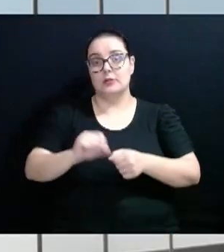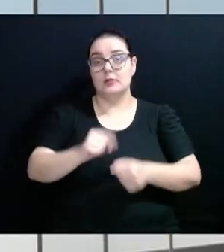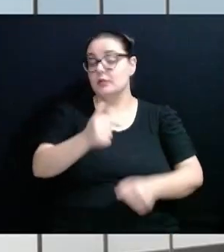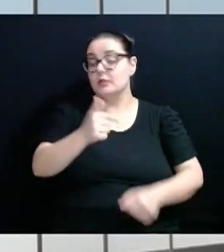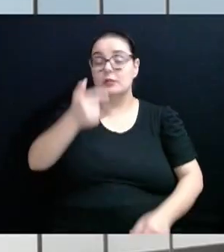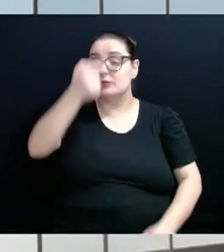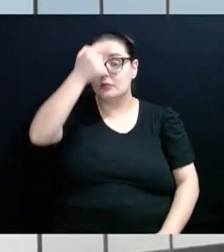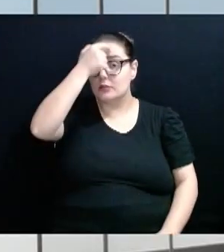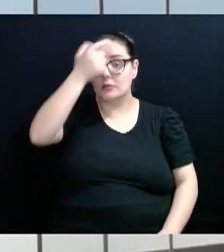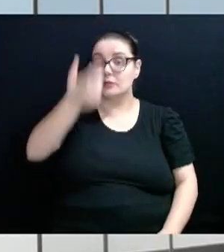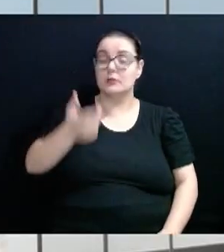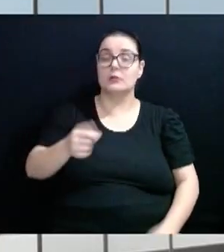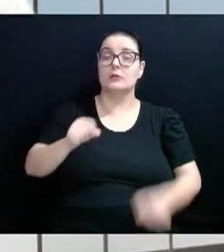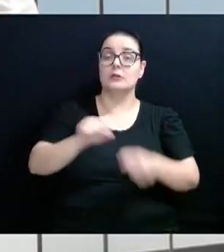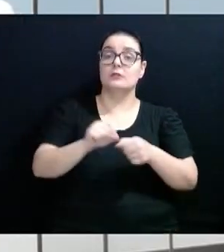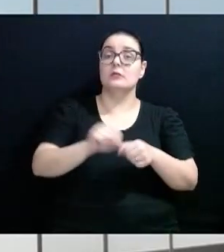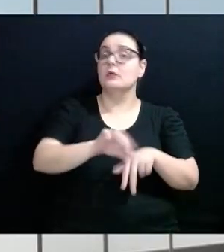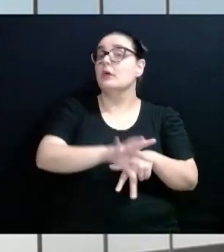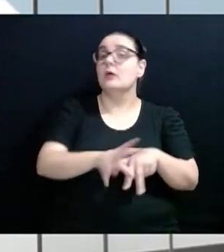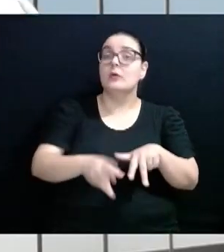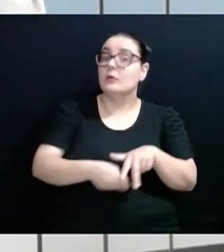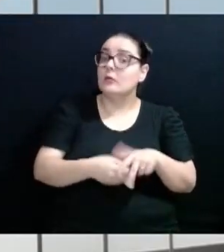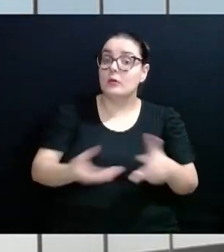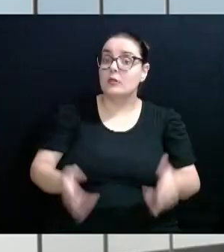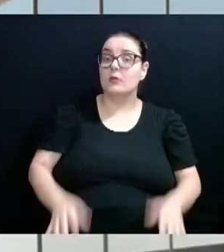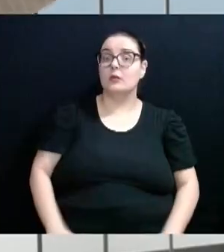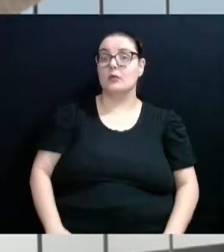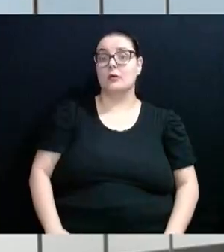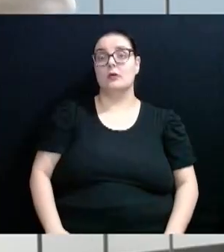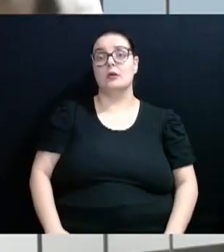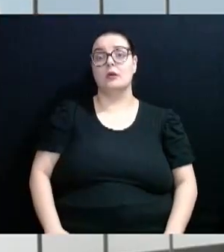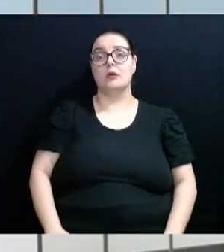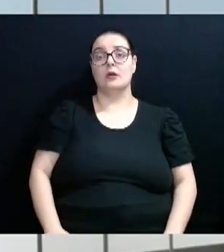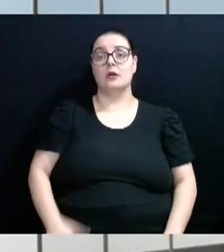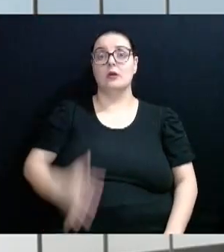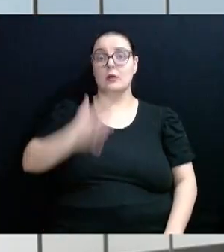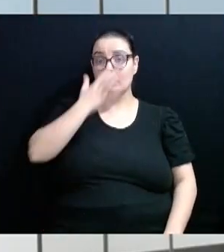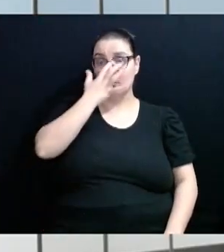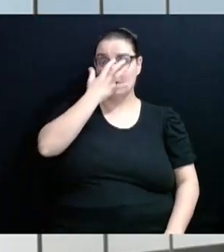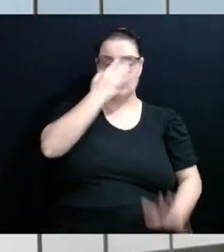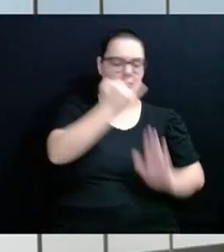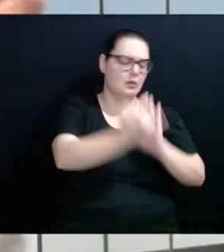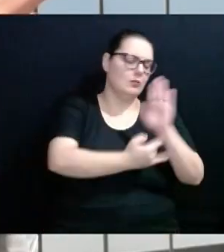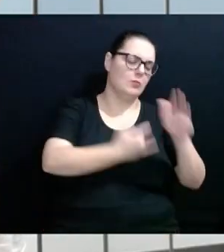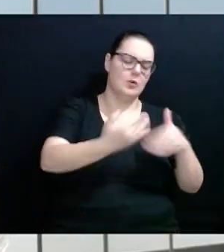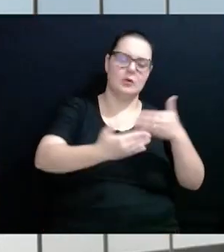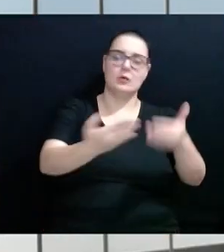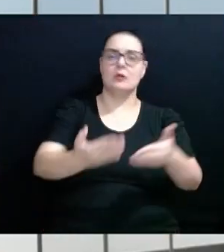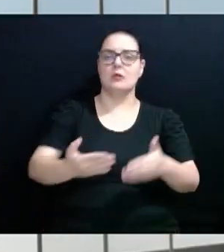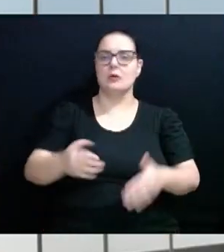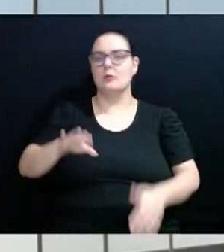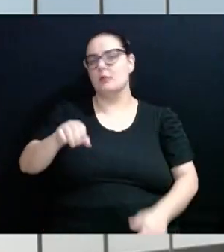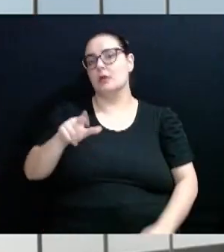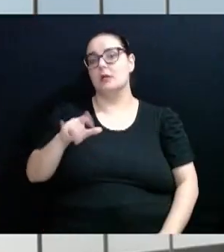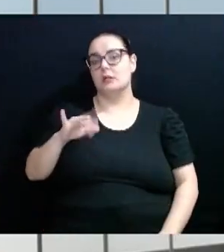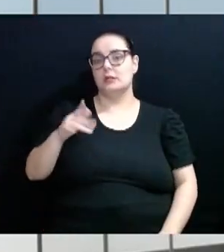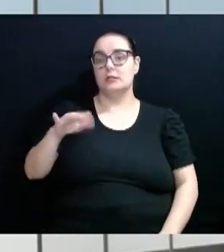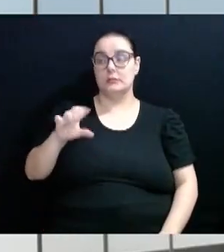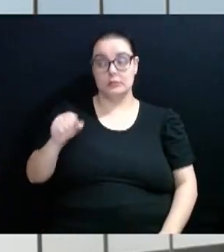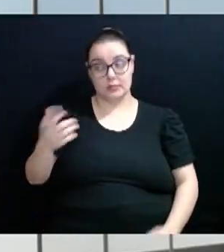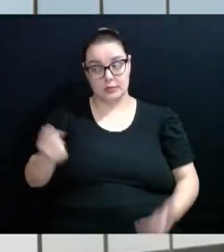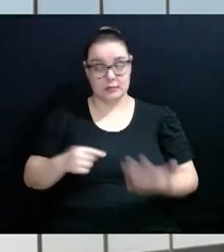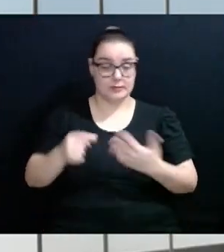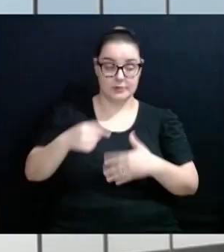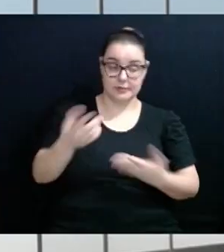vezes que está fazendo corrupção. Mas é burocrático pegar essa licença, isso e aquilo. Né? Então